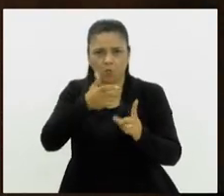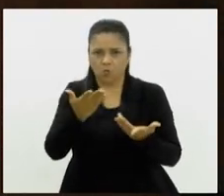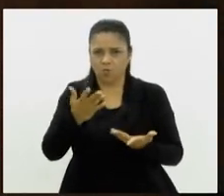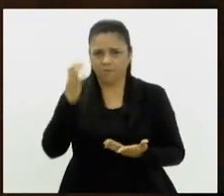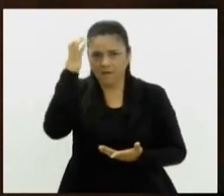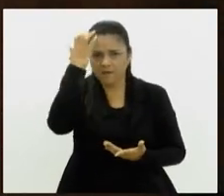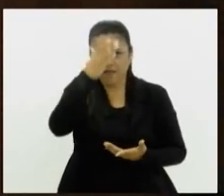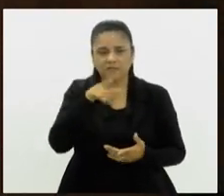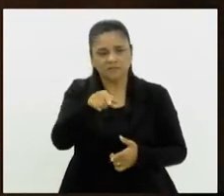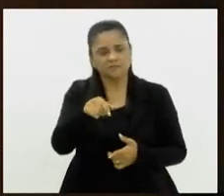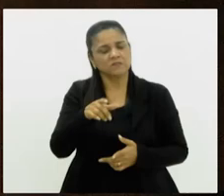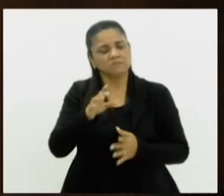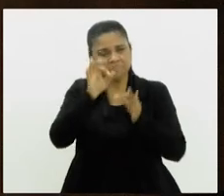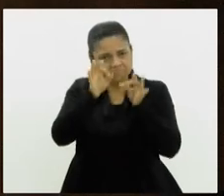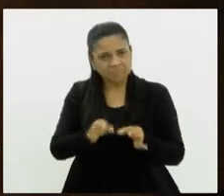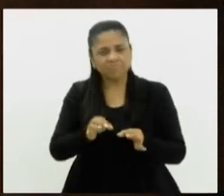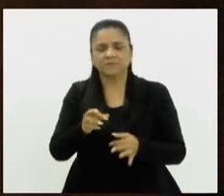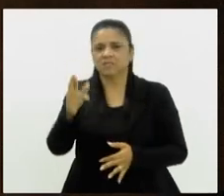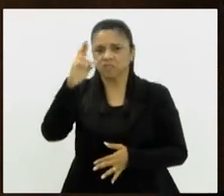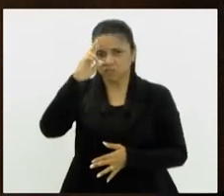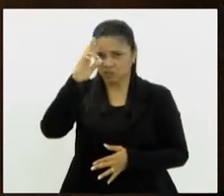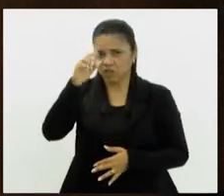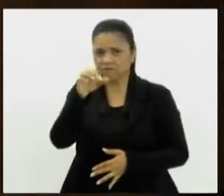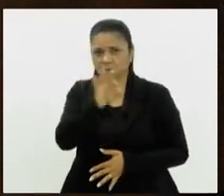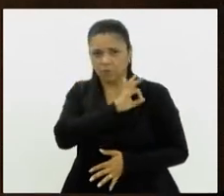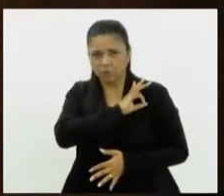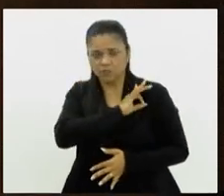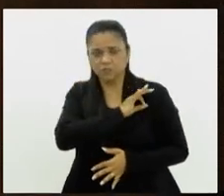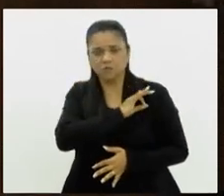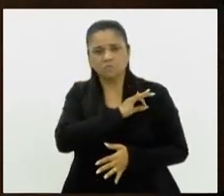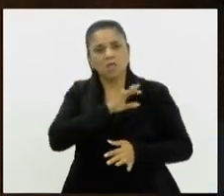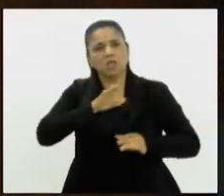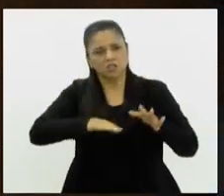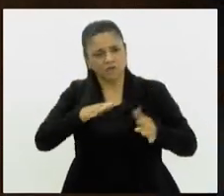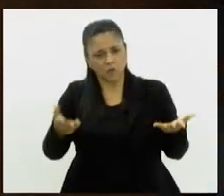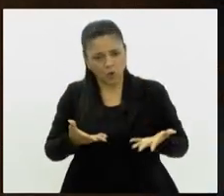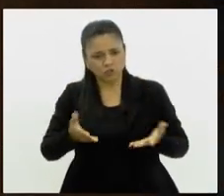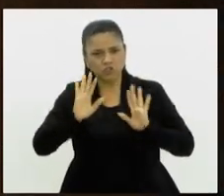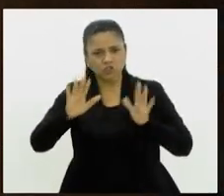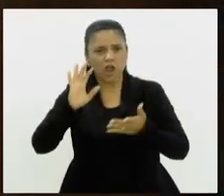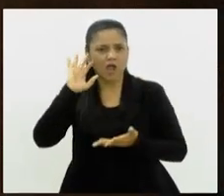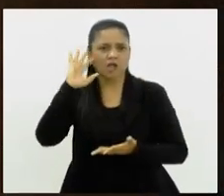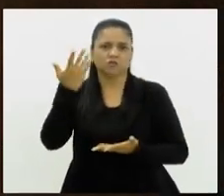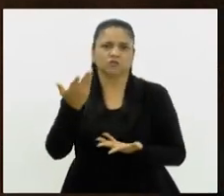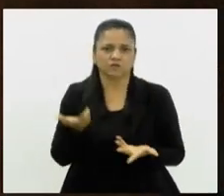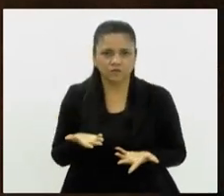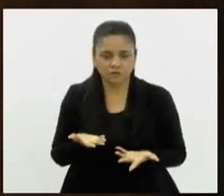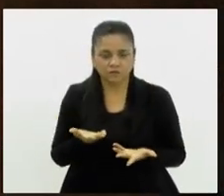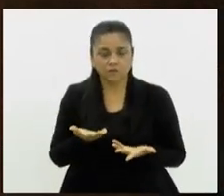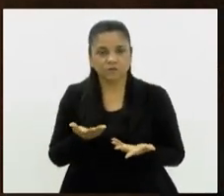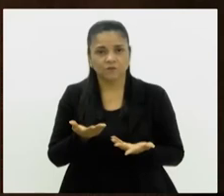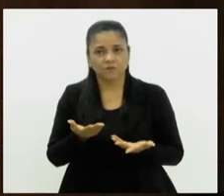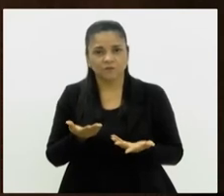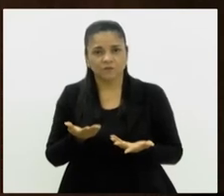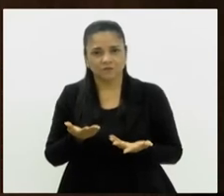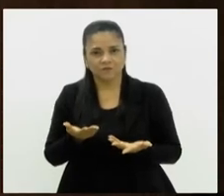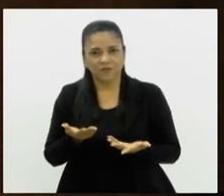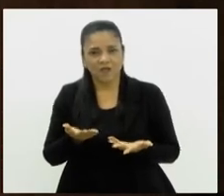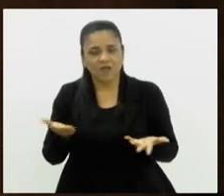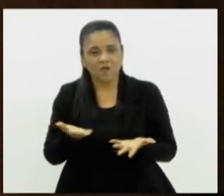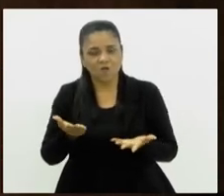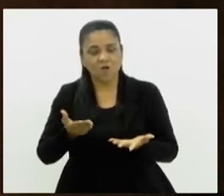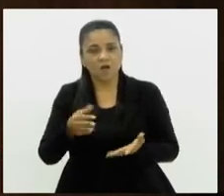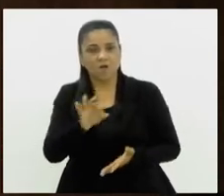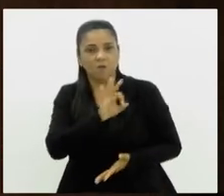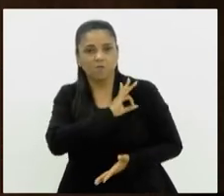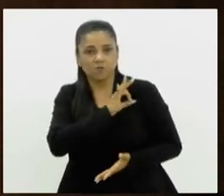polícia ainda, talvez esse caso já tivesse sido resolvido. Agora, com a entrada da